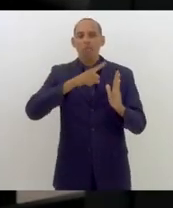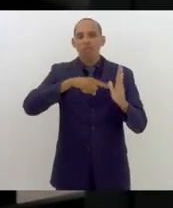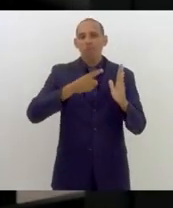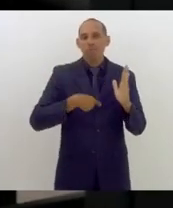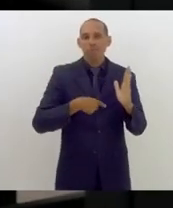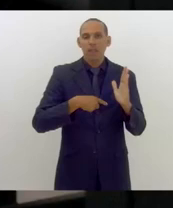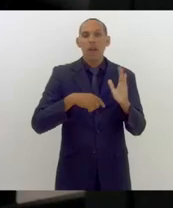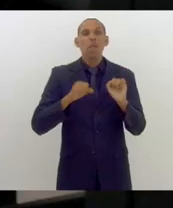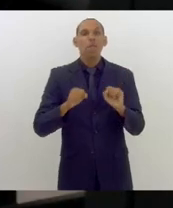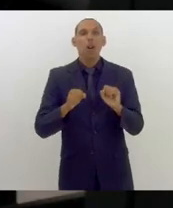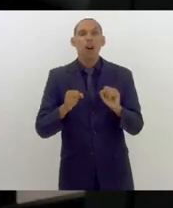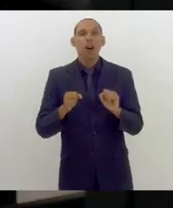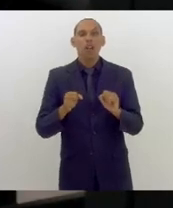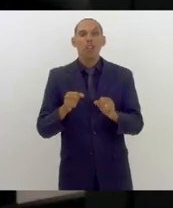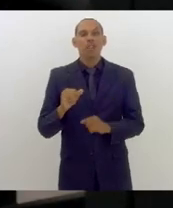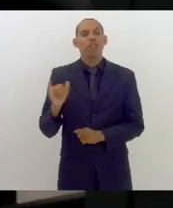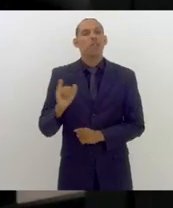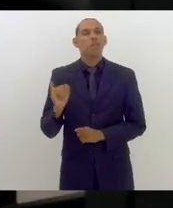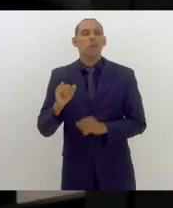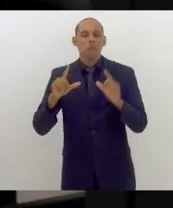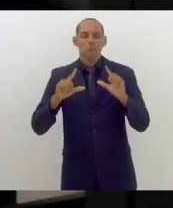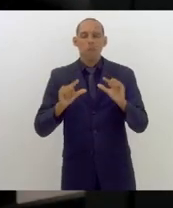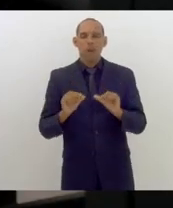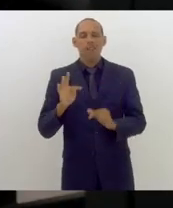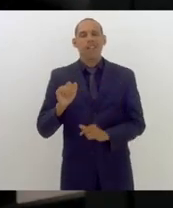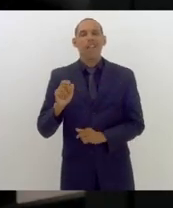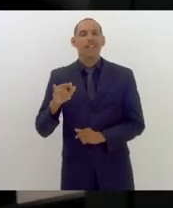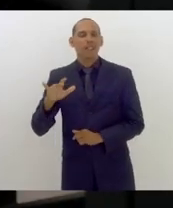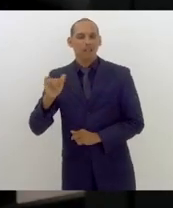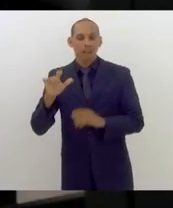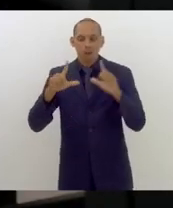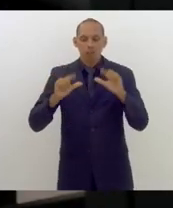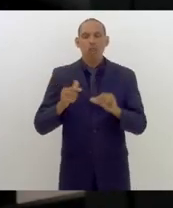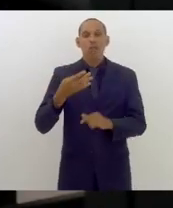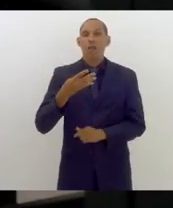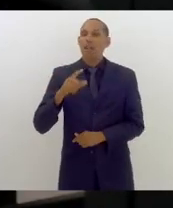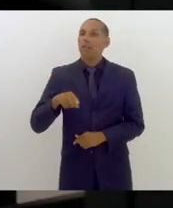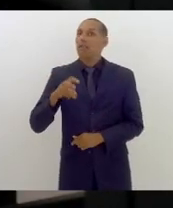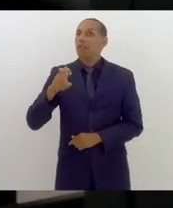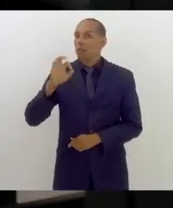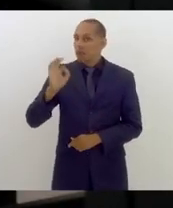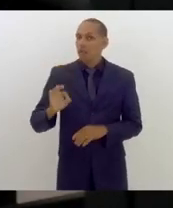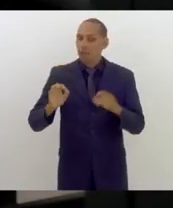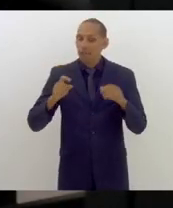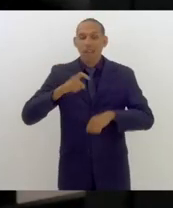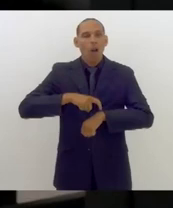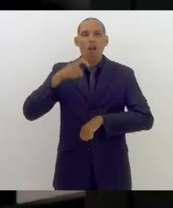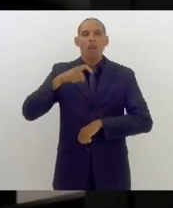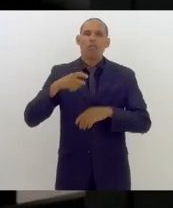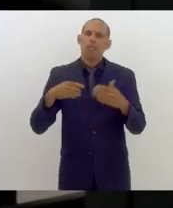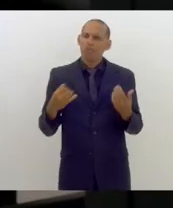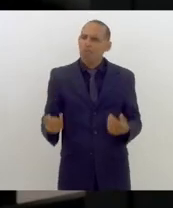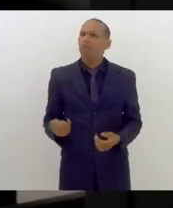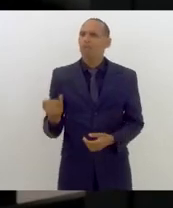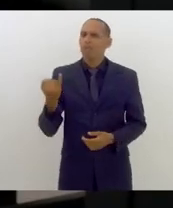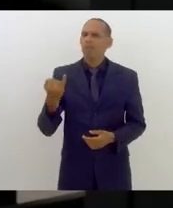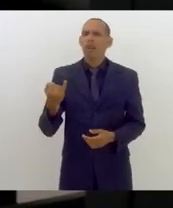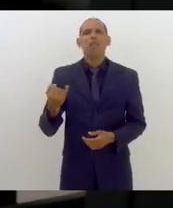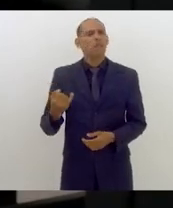potencial de redução de tarefa imediato de 4,5 né então é bastante expressivo principalmente